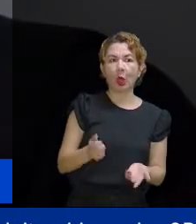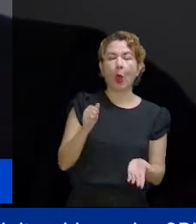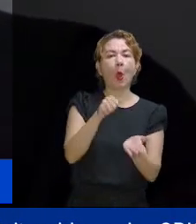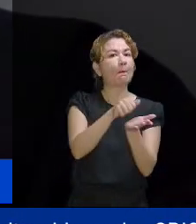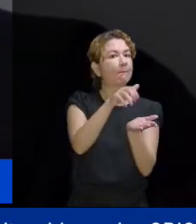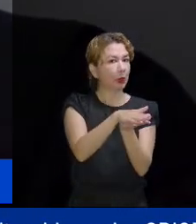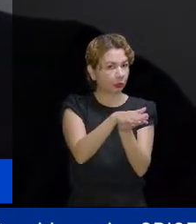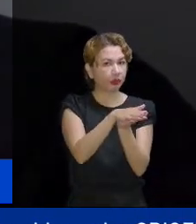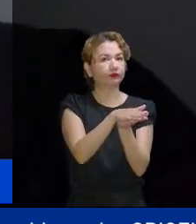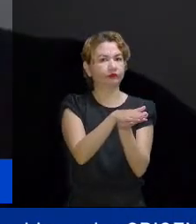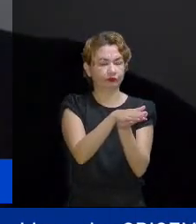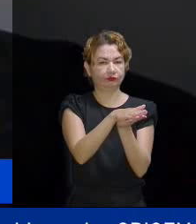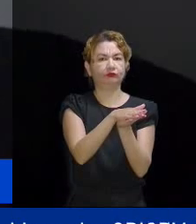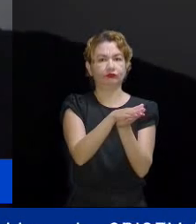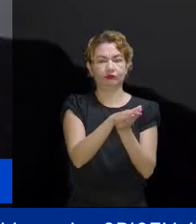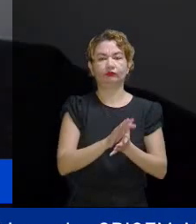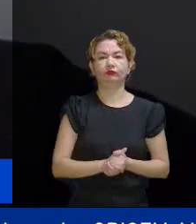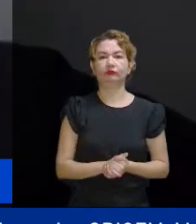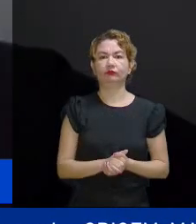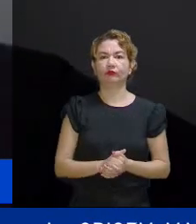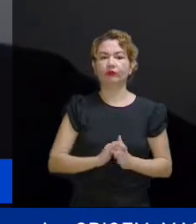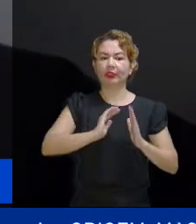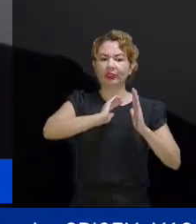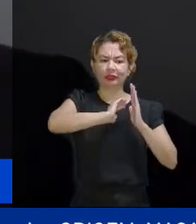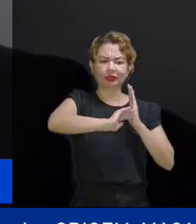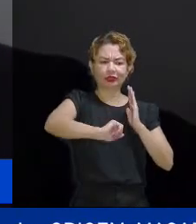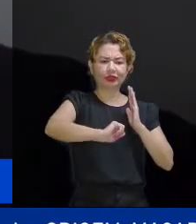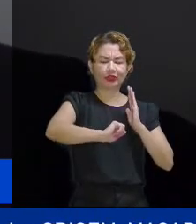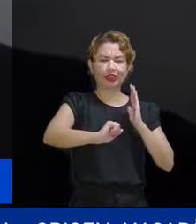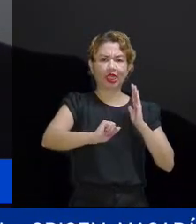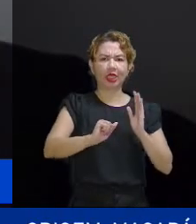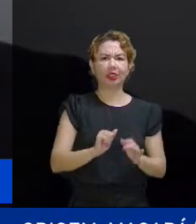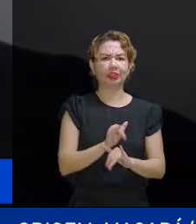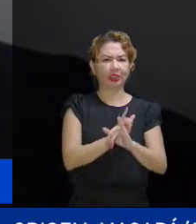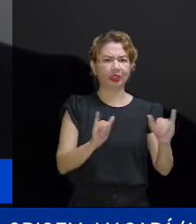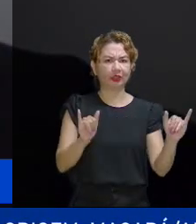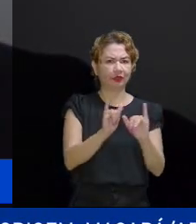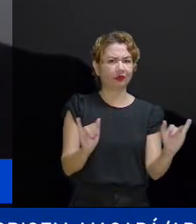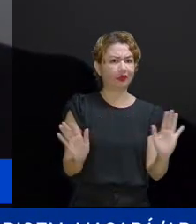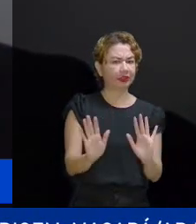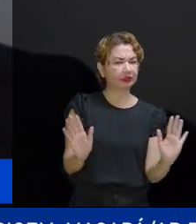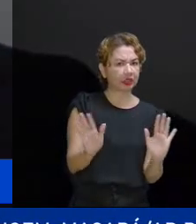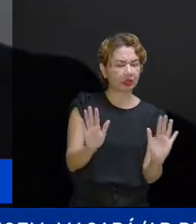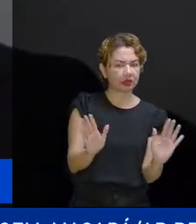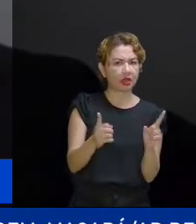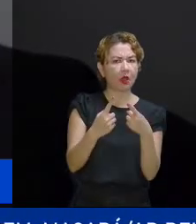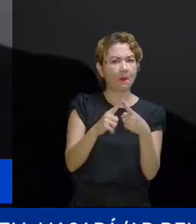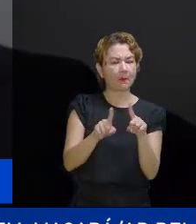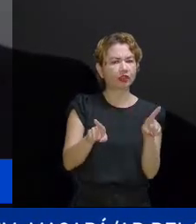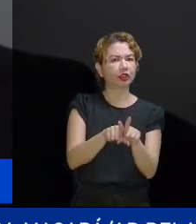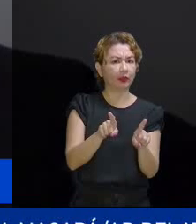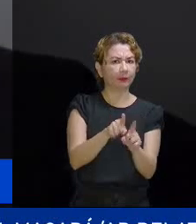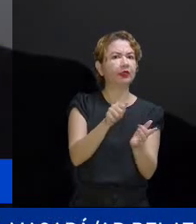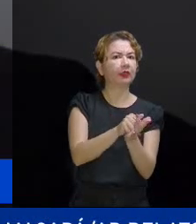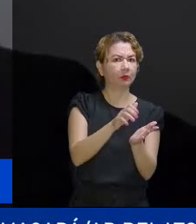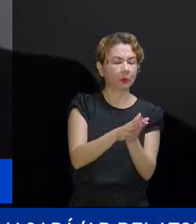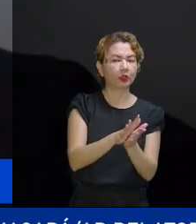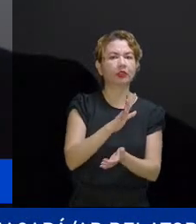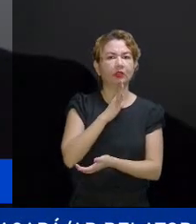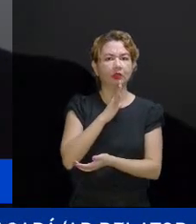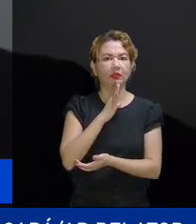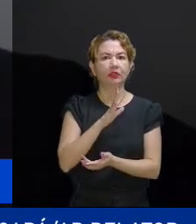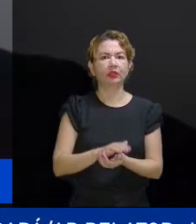multa, e não somente a retirada da propaganda irregular, razão pela qual há de se reconhecer